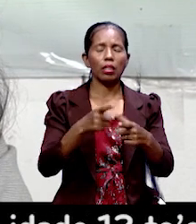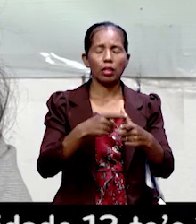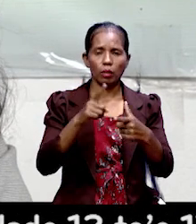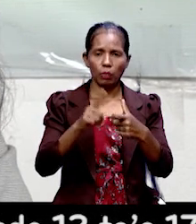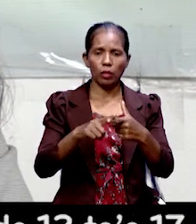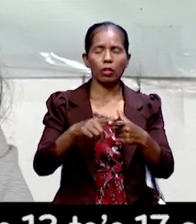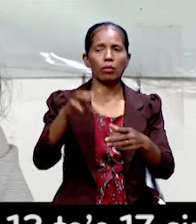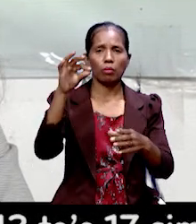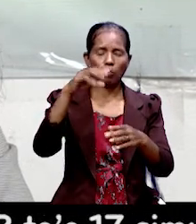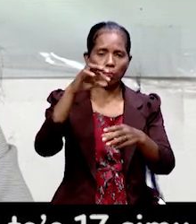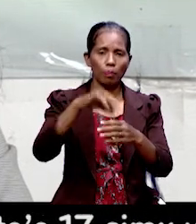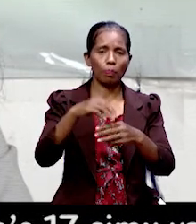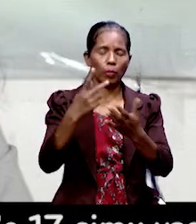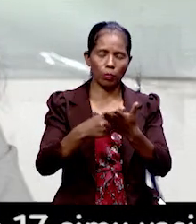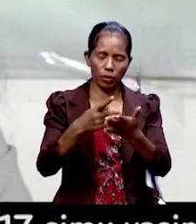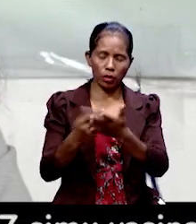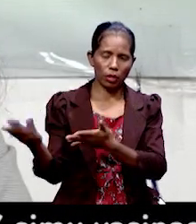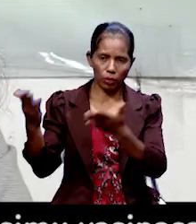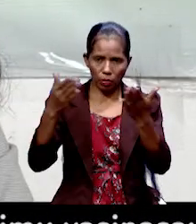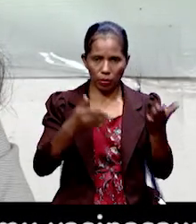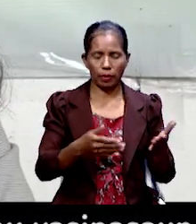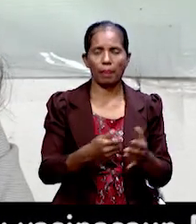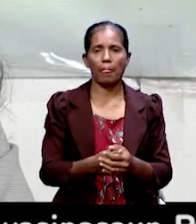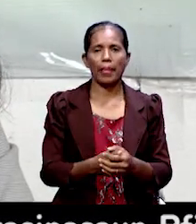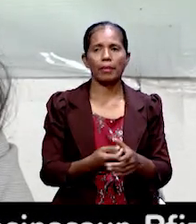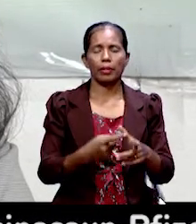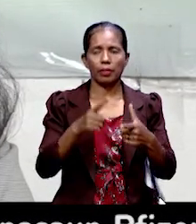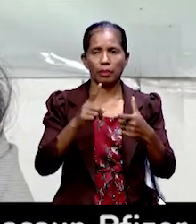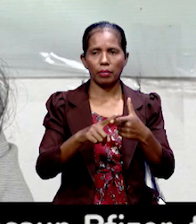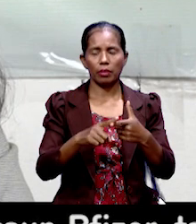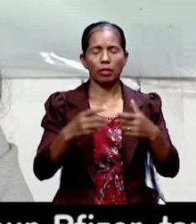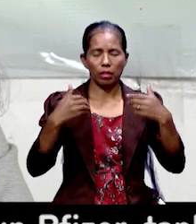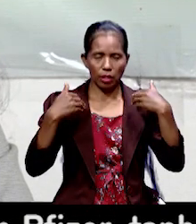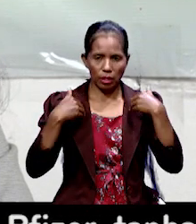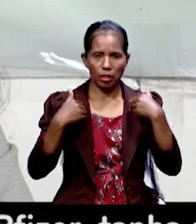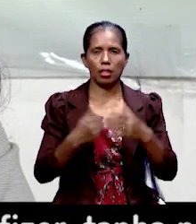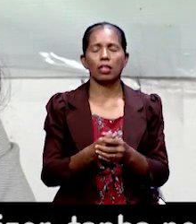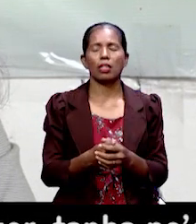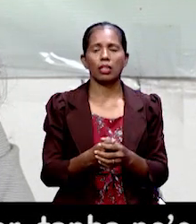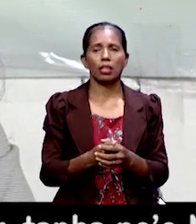proposta ser na cama. Então, ter guião, né, bem, maca, e a concordância, ona,